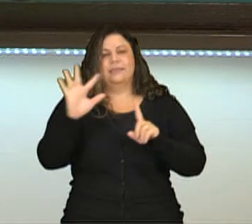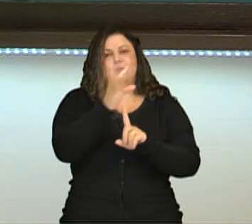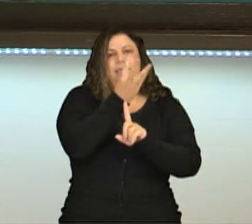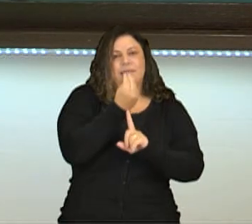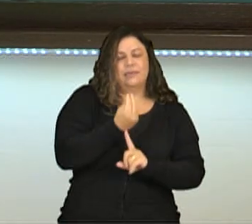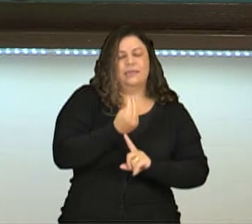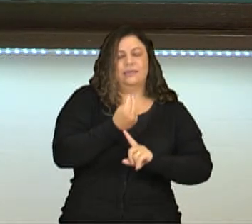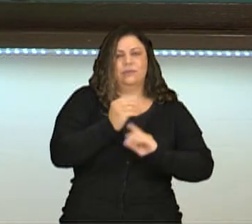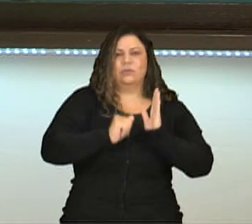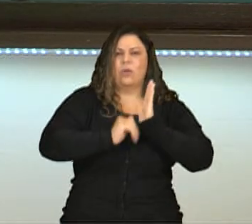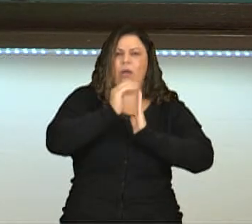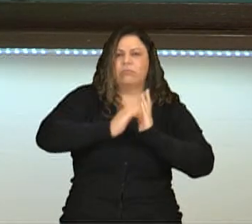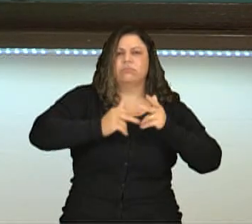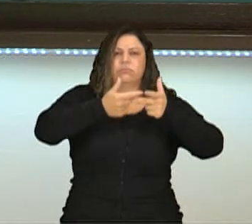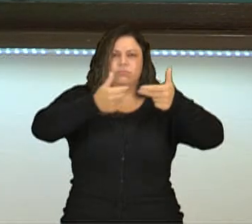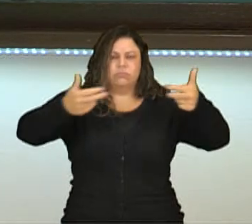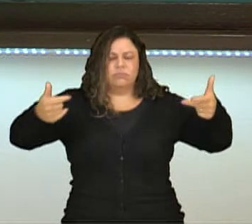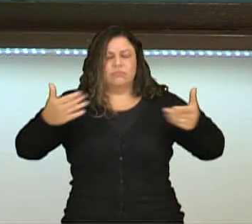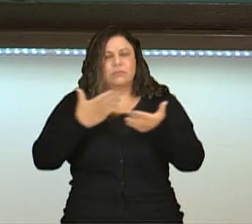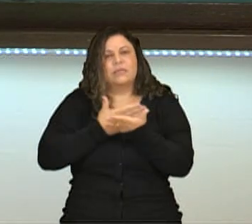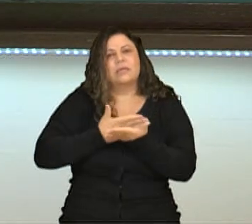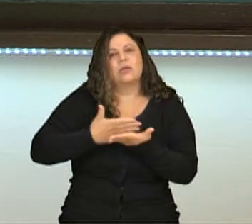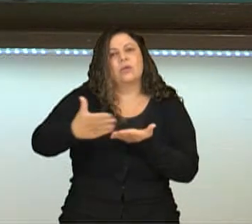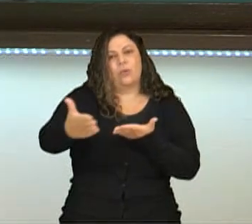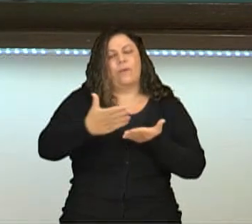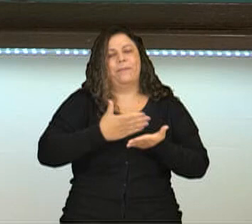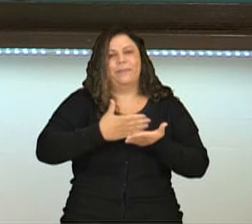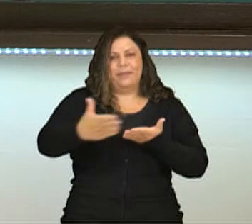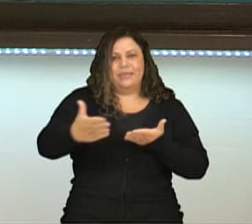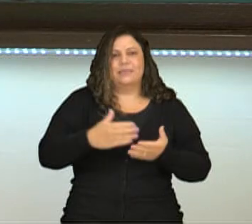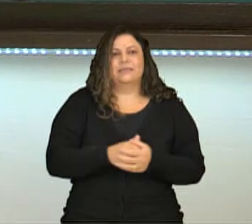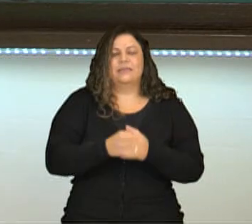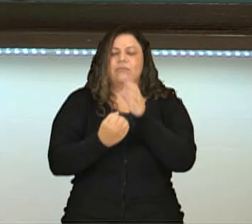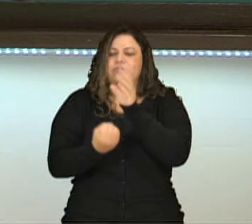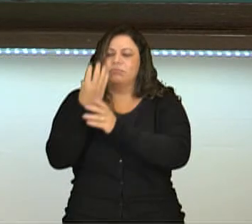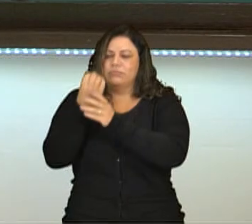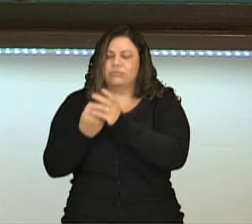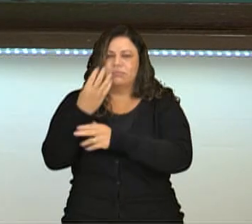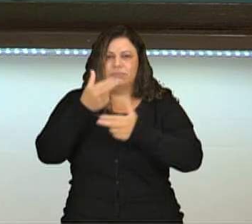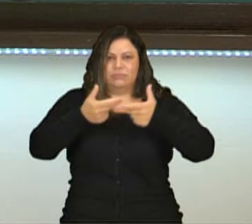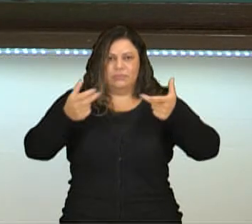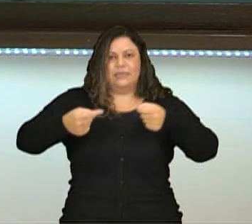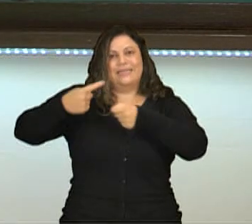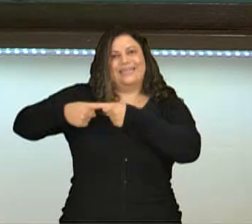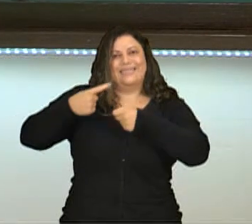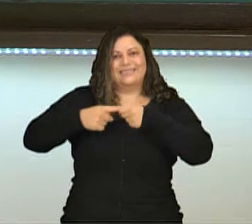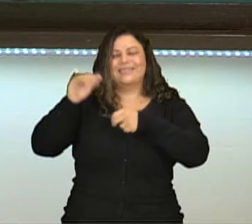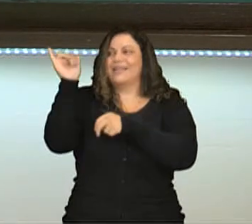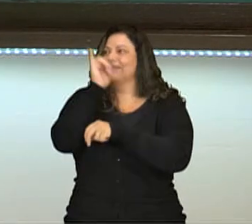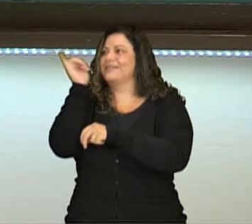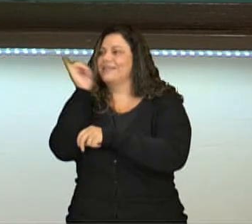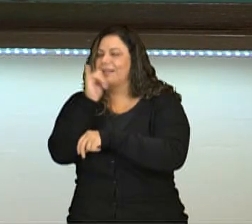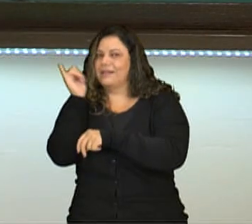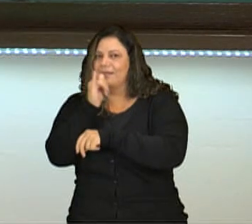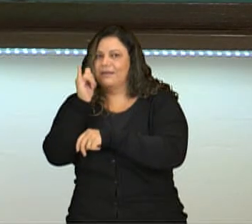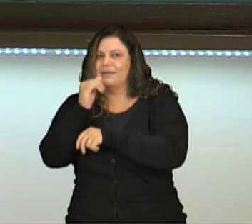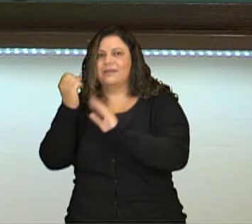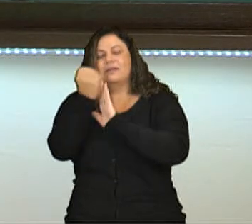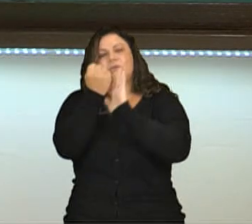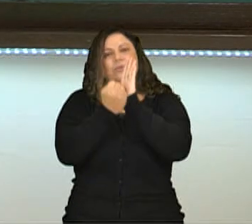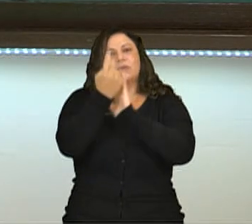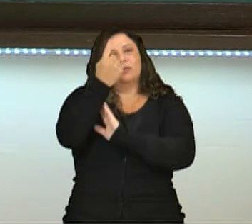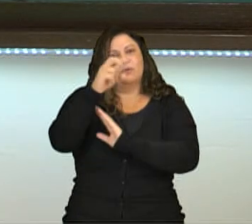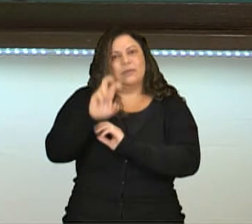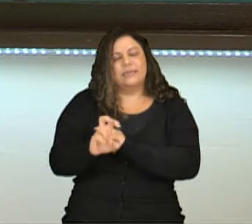artes, que começam então no Trecento sendo produzidas só nas cidades italianas, no século XV